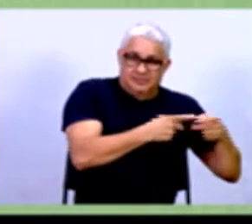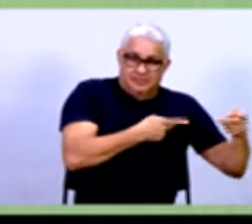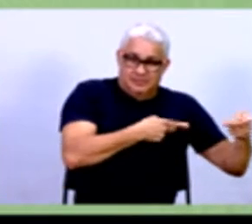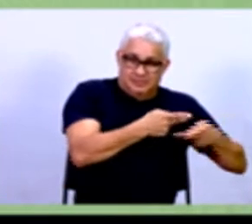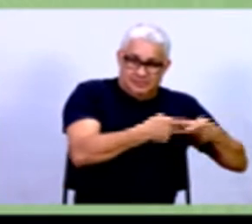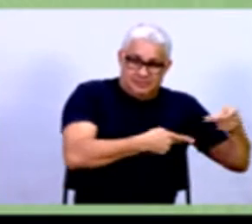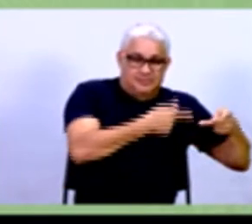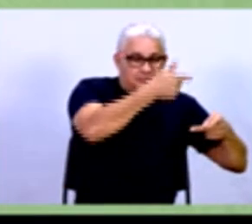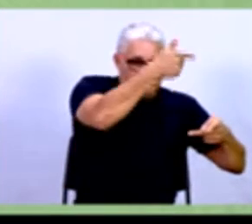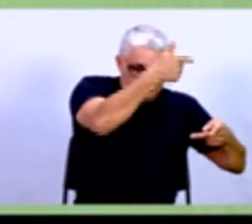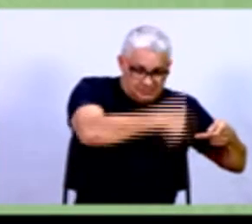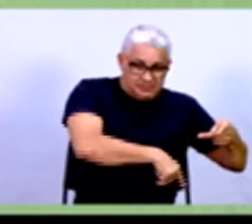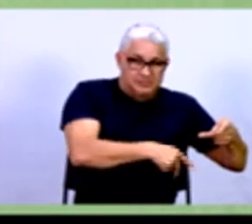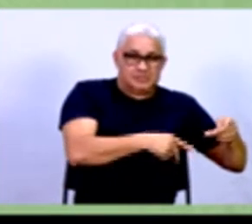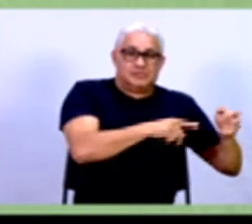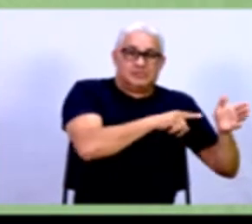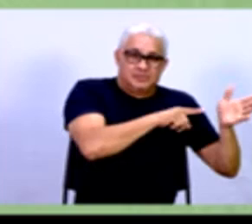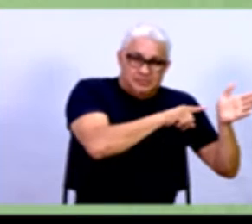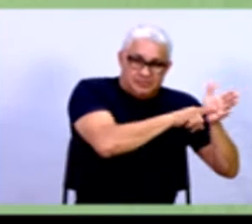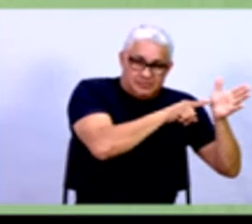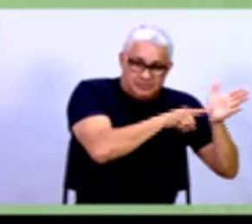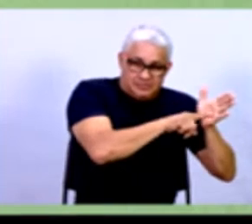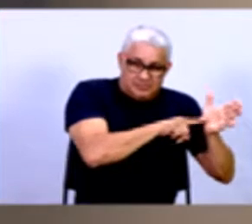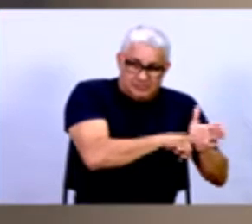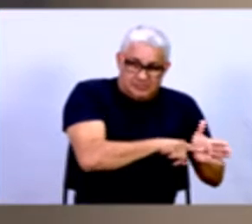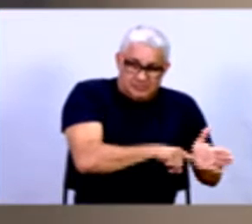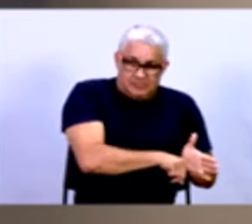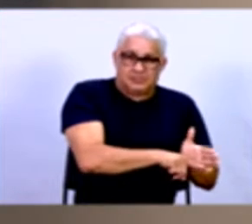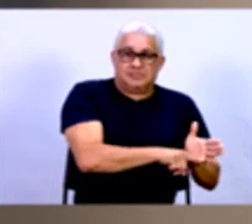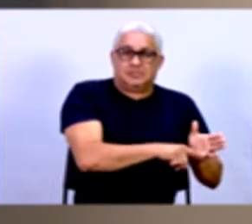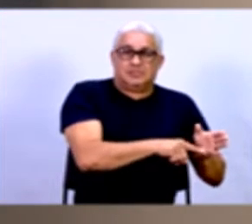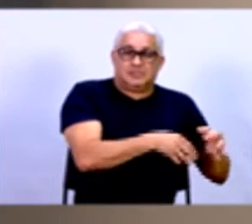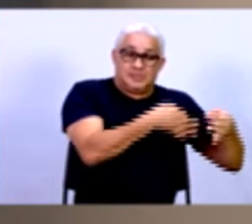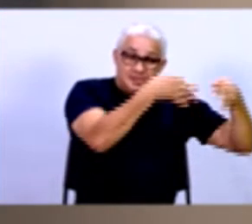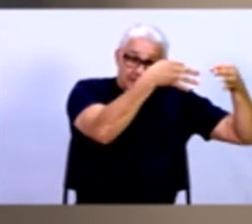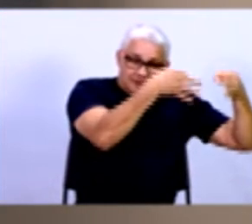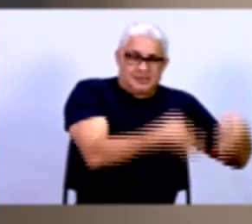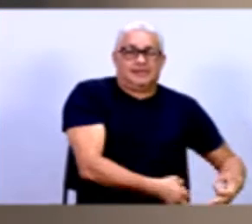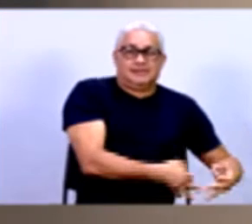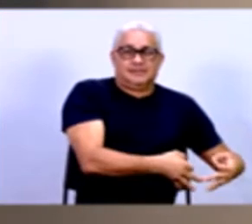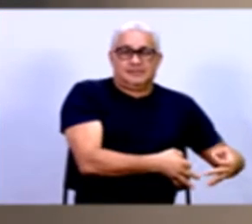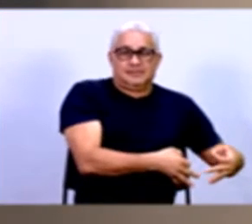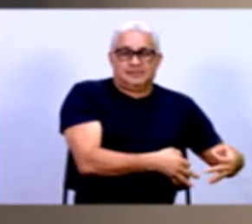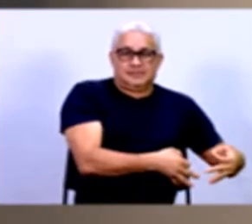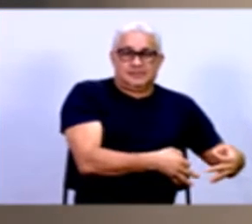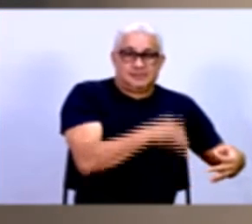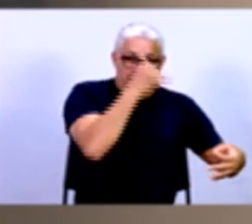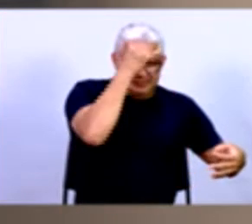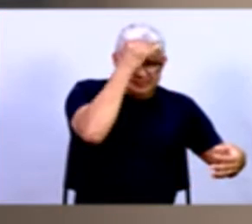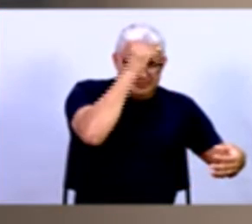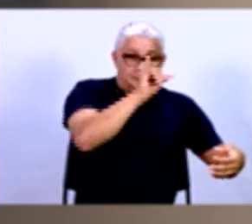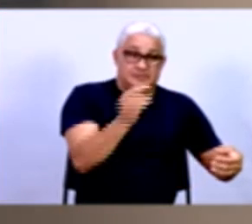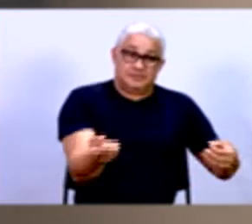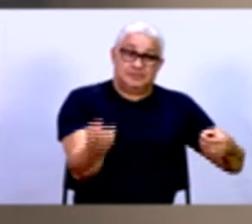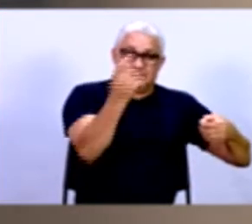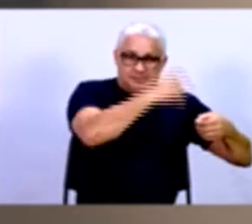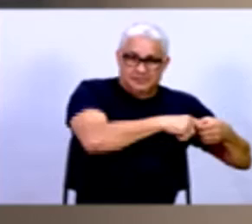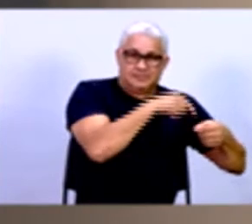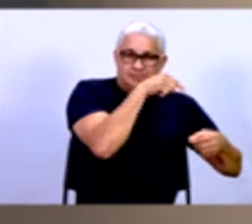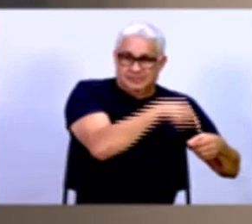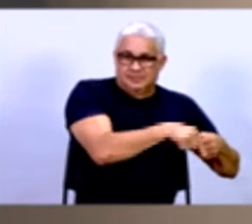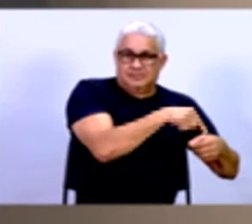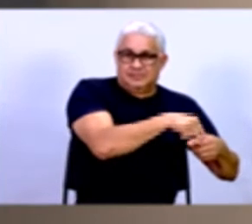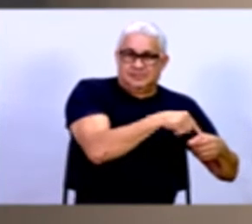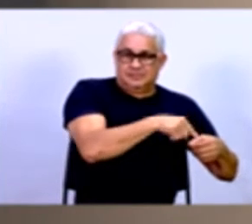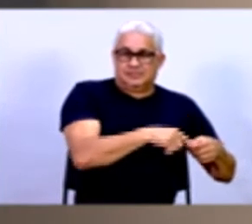planejamento, refazer esse questionário para ele ficar certinho, para a gente não voltar no que a gente falou agora há pouco, de